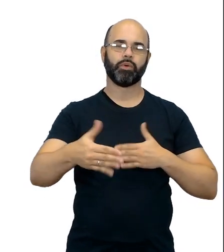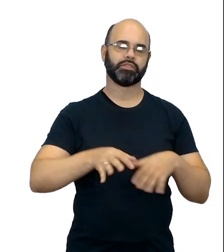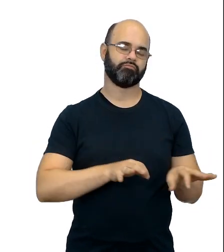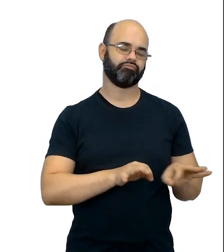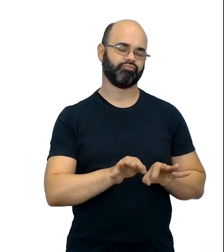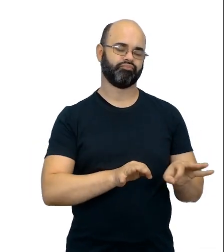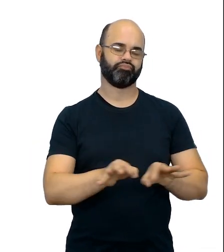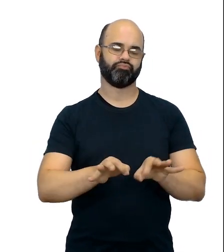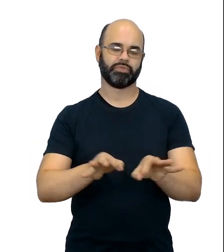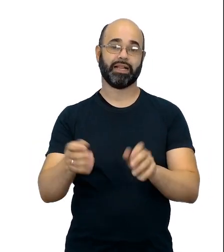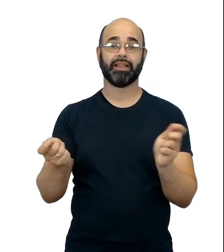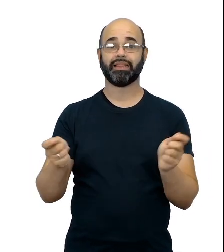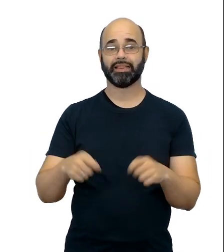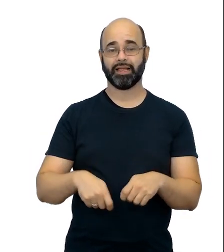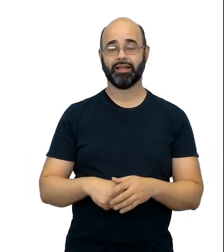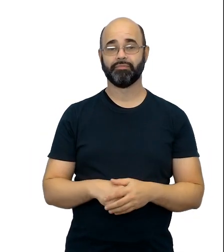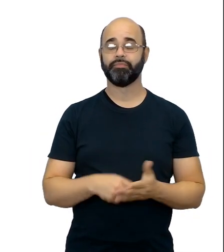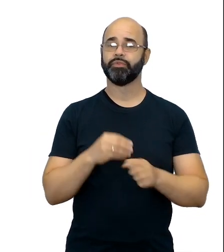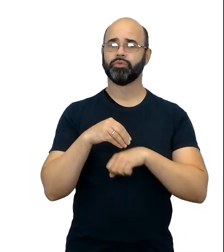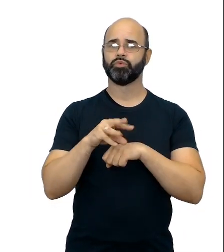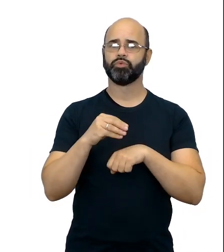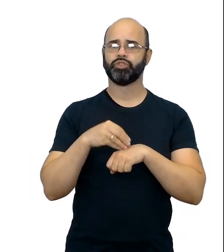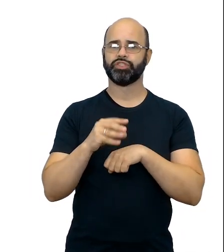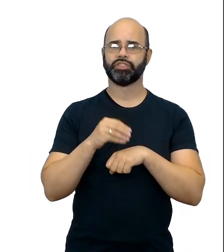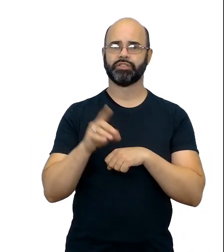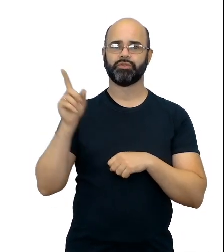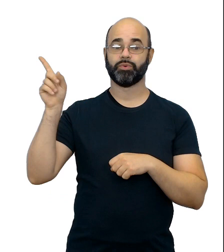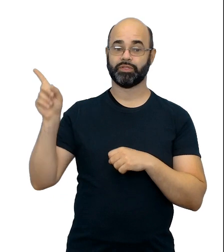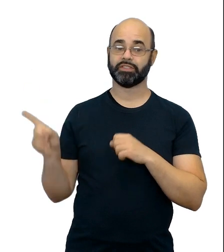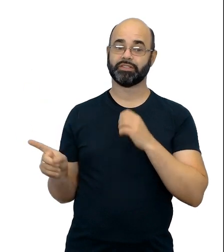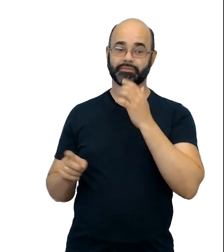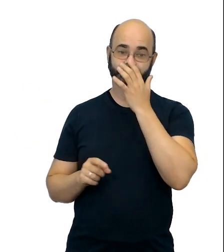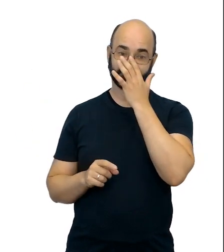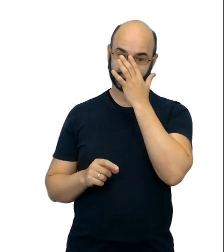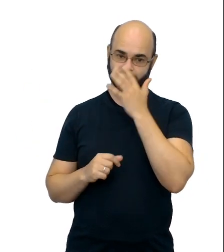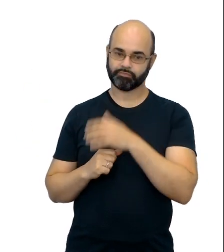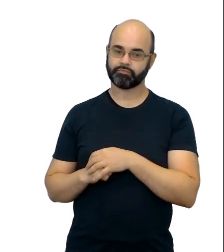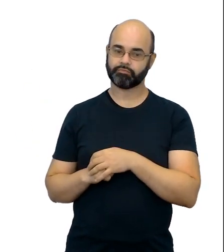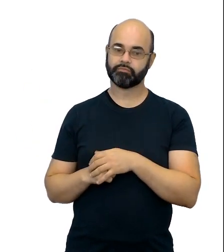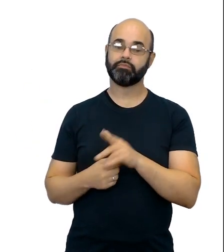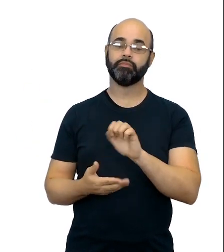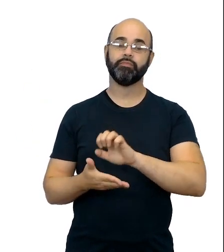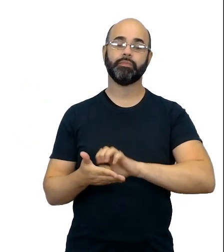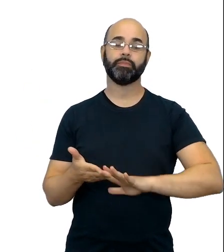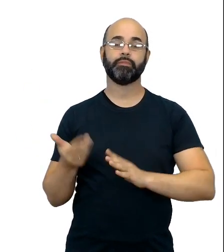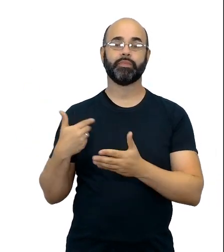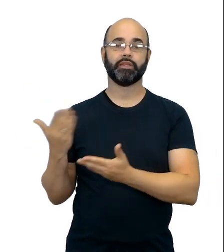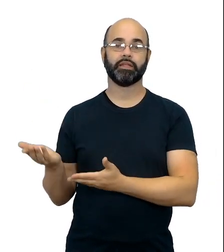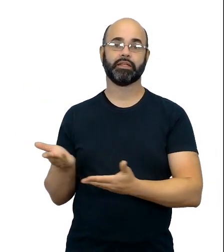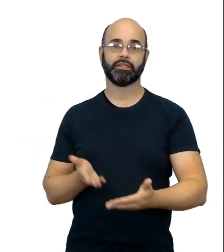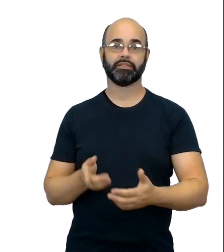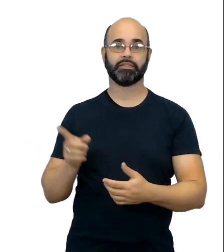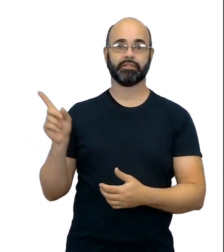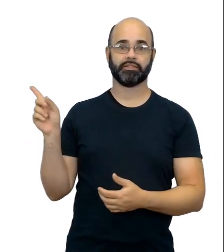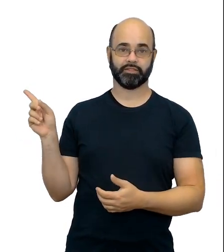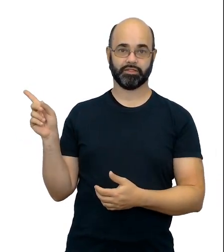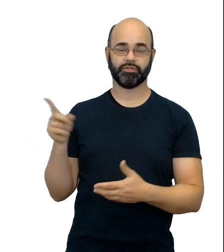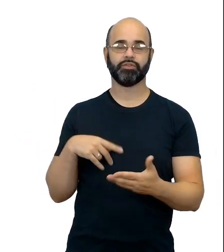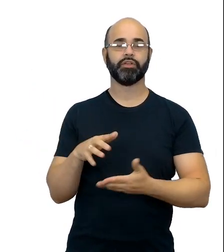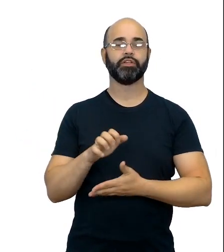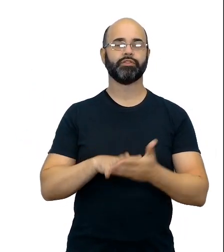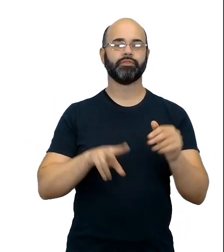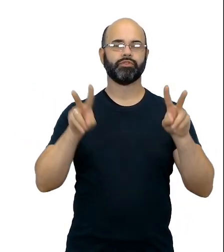ele deixa aí algumas sugestões. E aí eu trago uma atividade que é a atividade